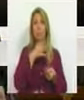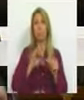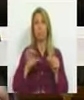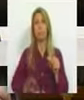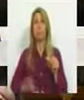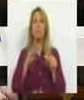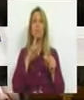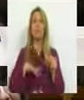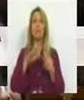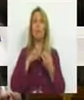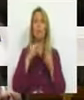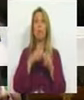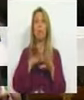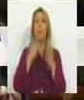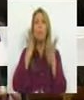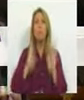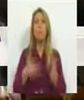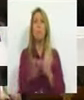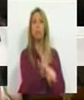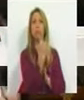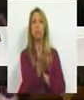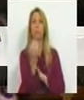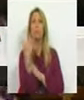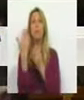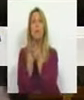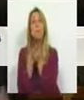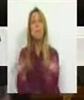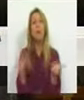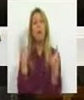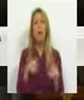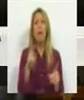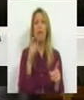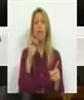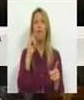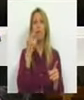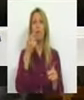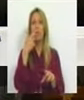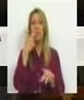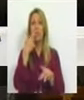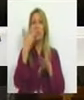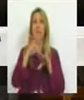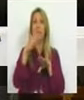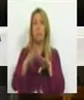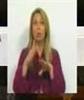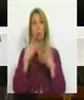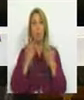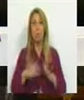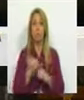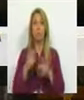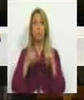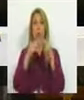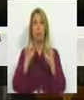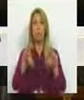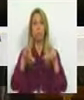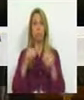com a necessidade de remoção de materiais e coberturas de fibrocimento e a realização de obras de requalificação daquele